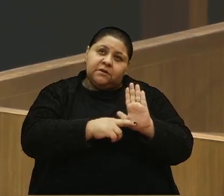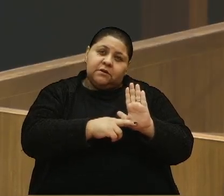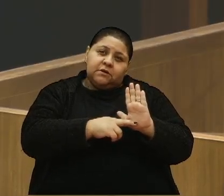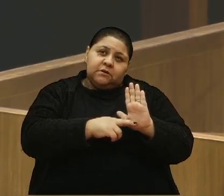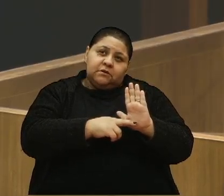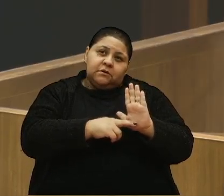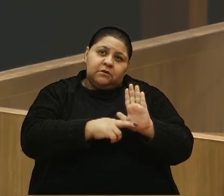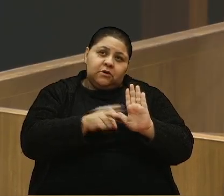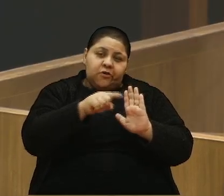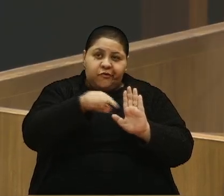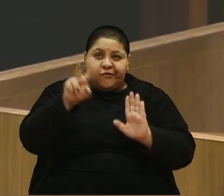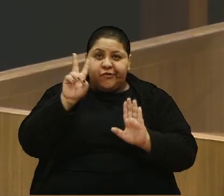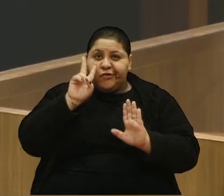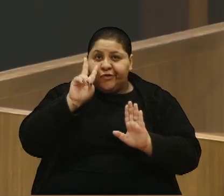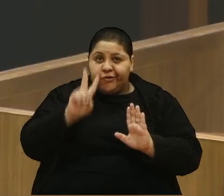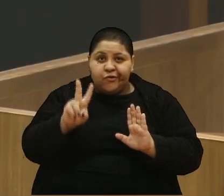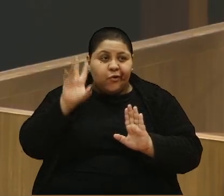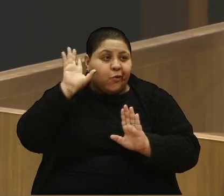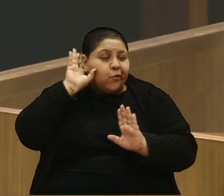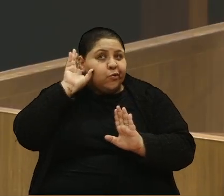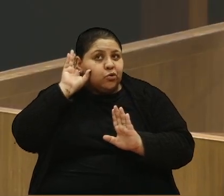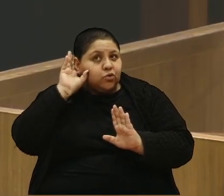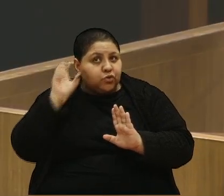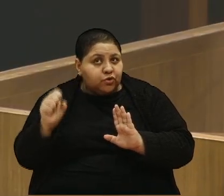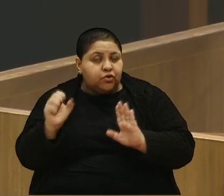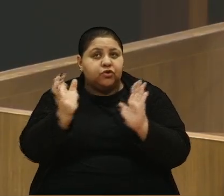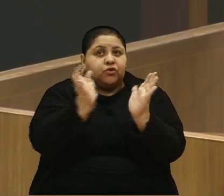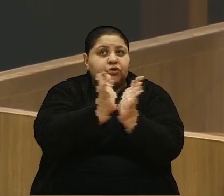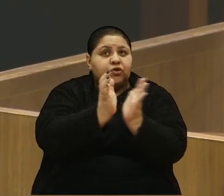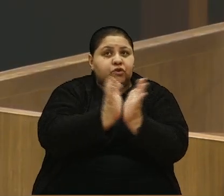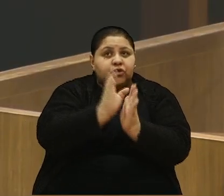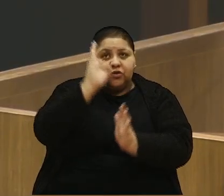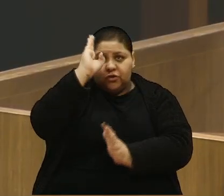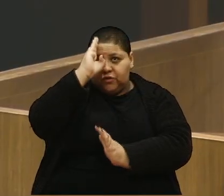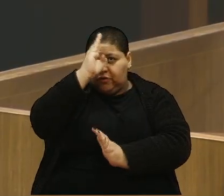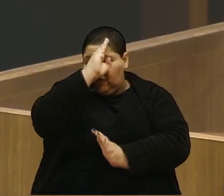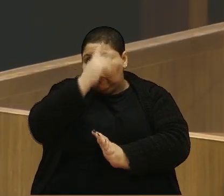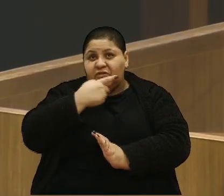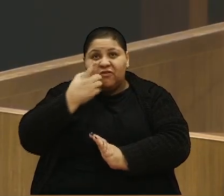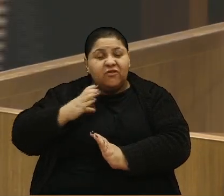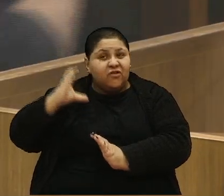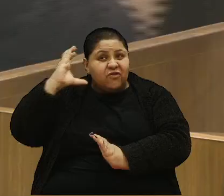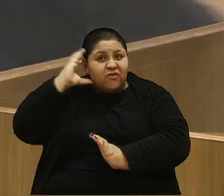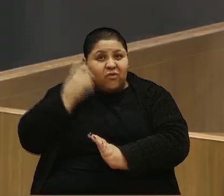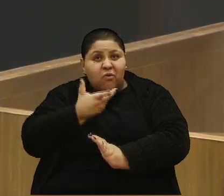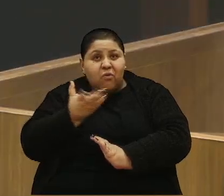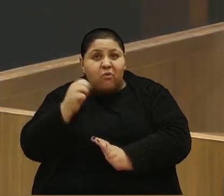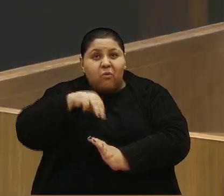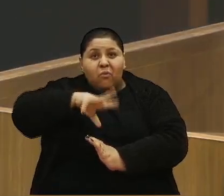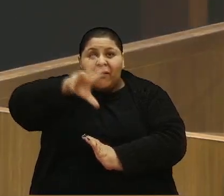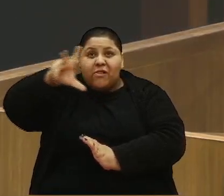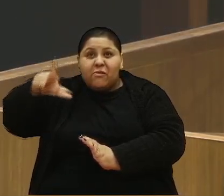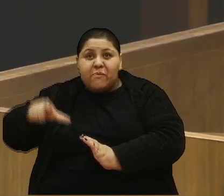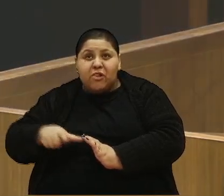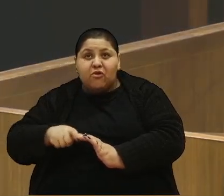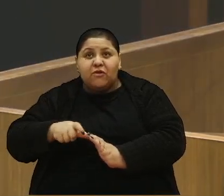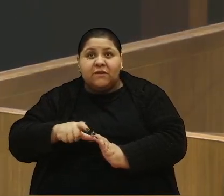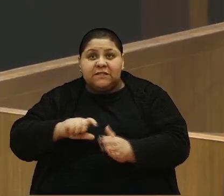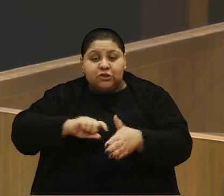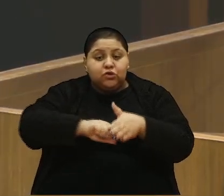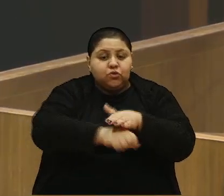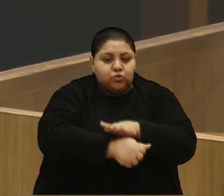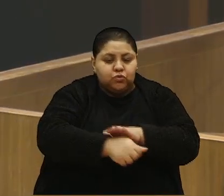né? Vocês viram, escutaram o colega Bressan falar na rádio hoje quantos milhões entrou nos cofres do município?